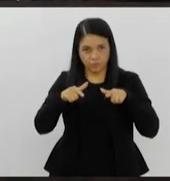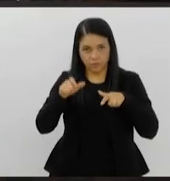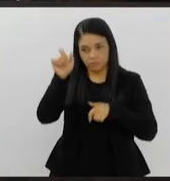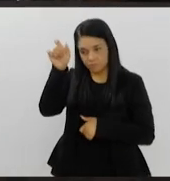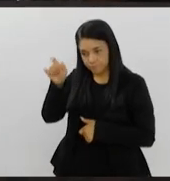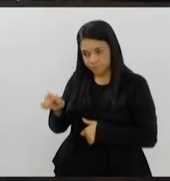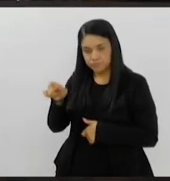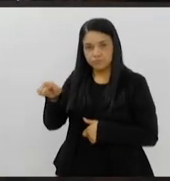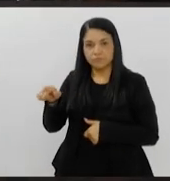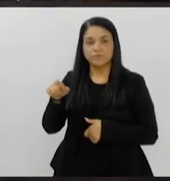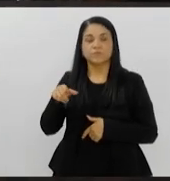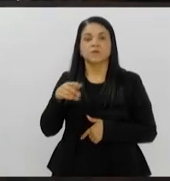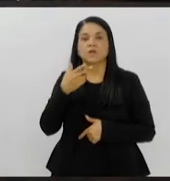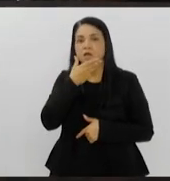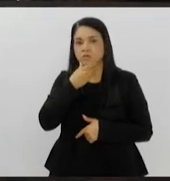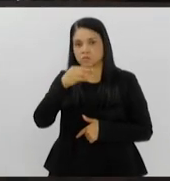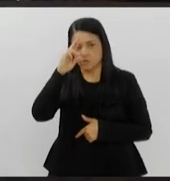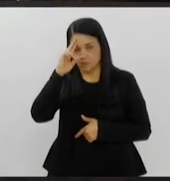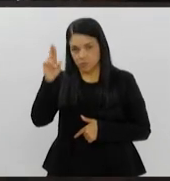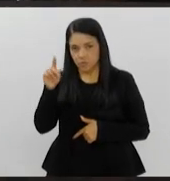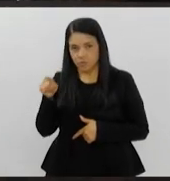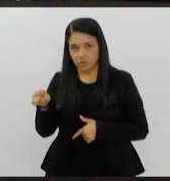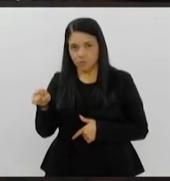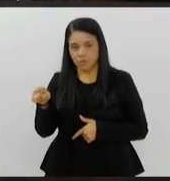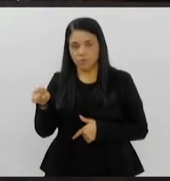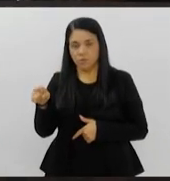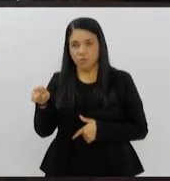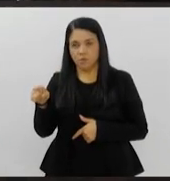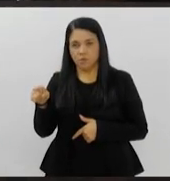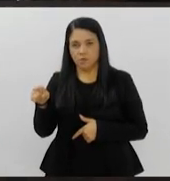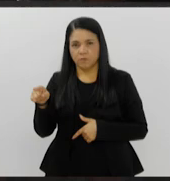ao excelentíssimo senhor,